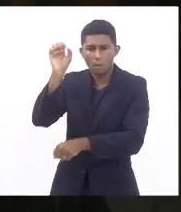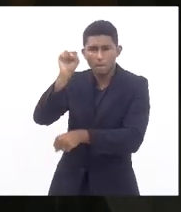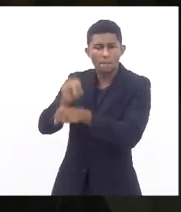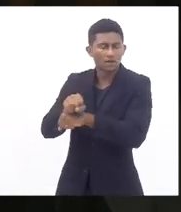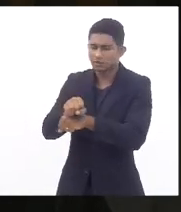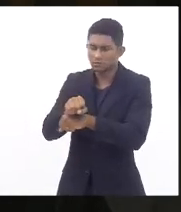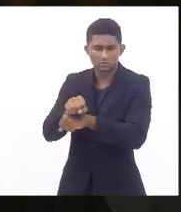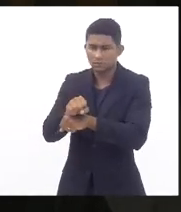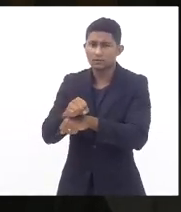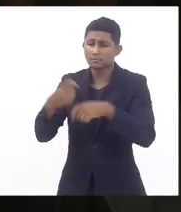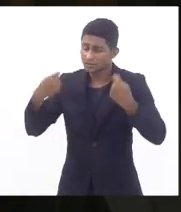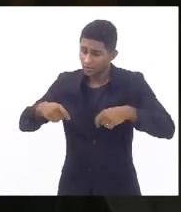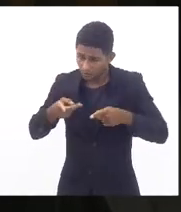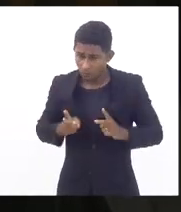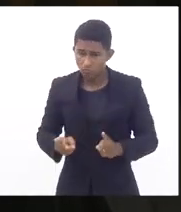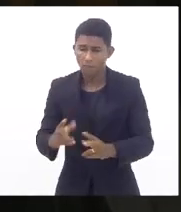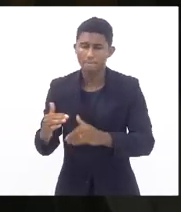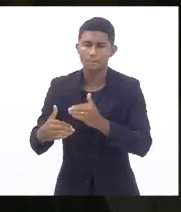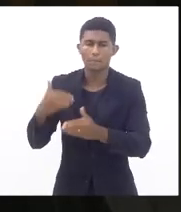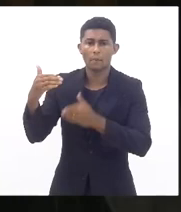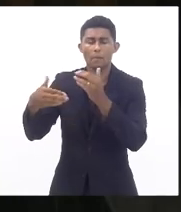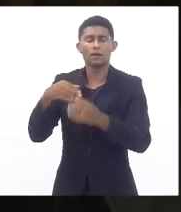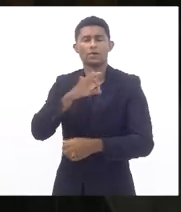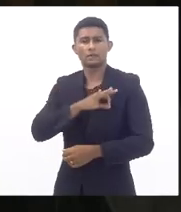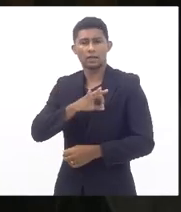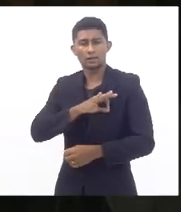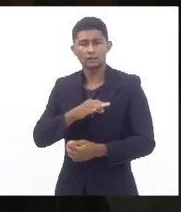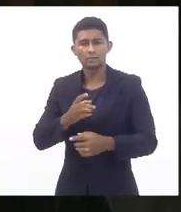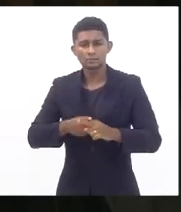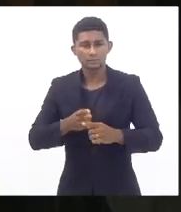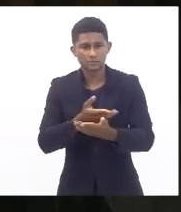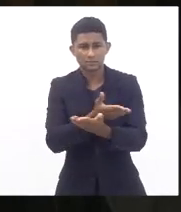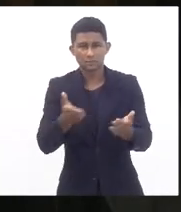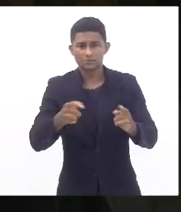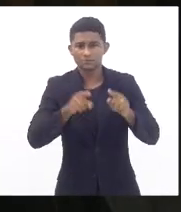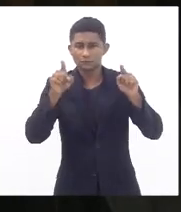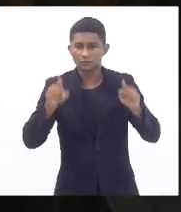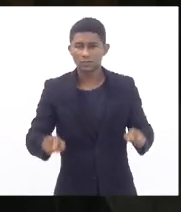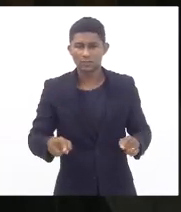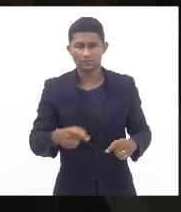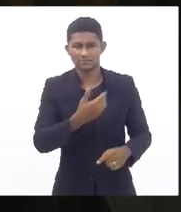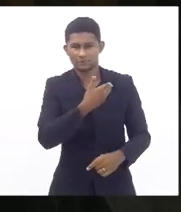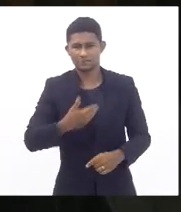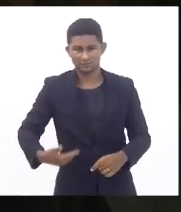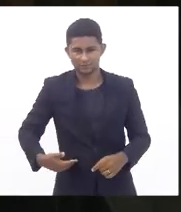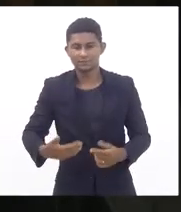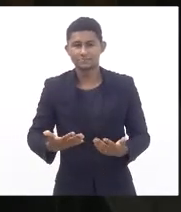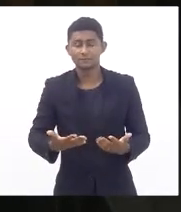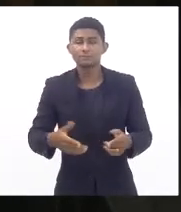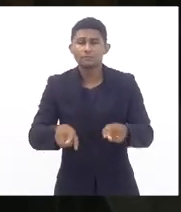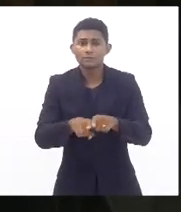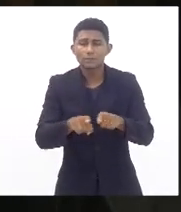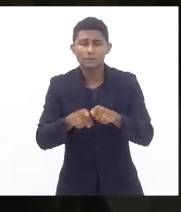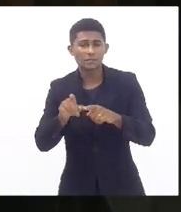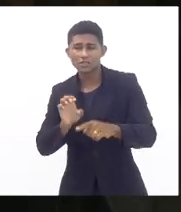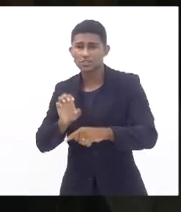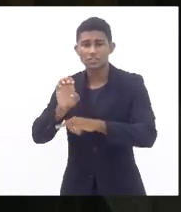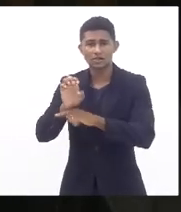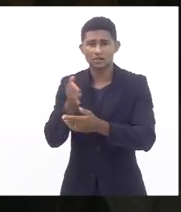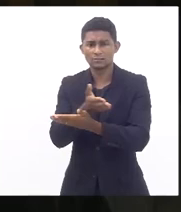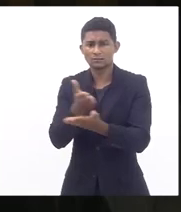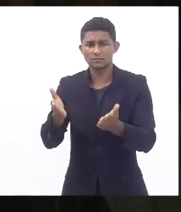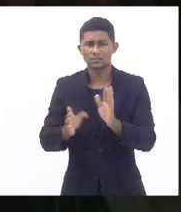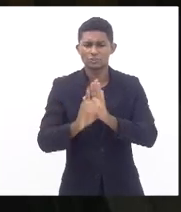garantir dignidade para esses servidores públicos, mas, principalmente, para que o Estado não seja um violador dos